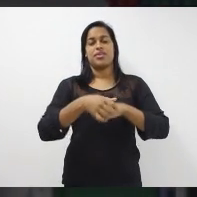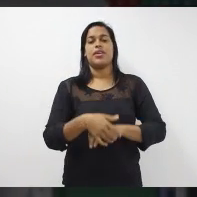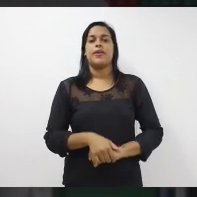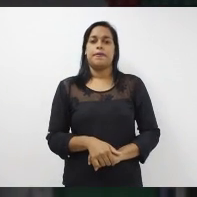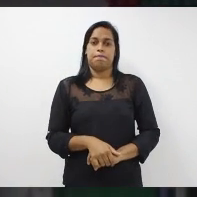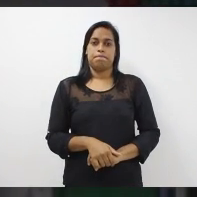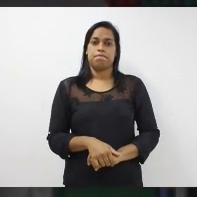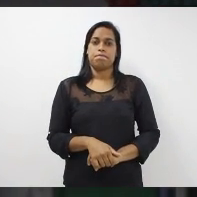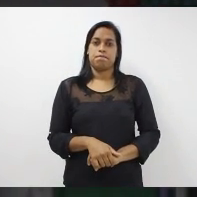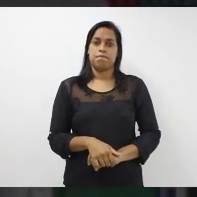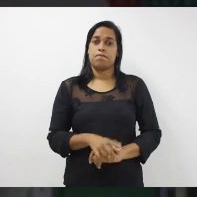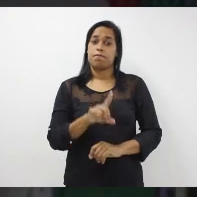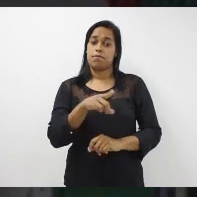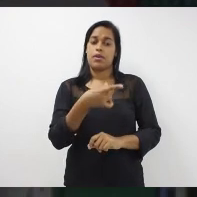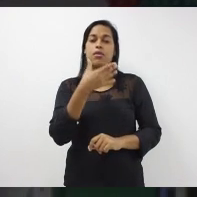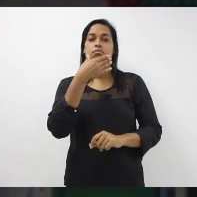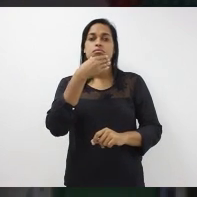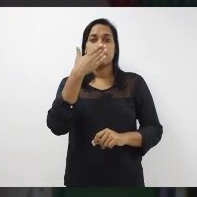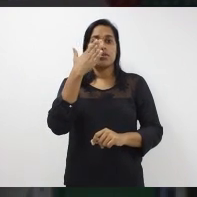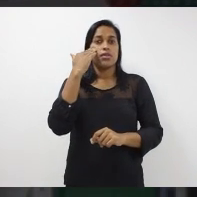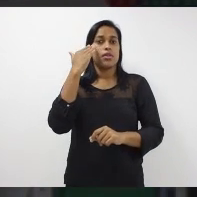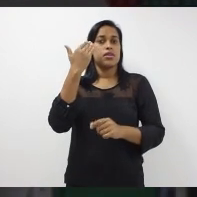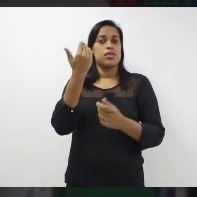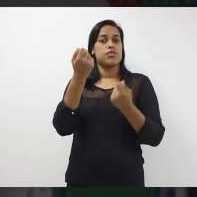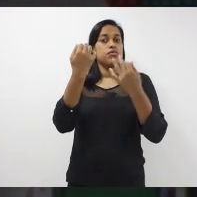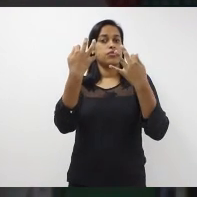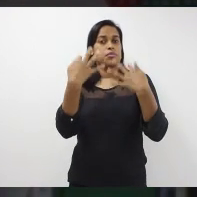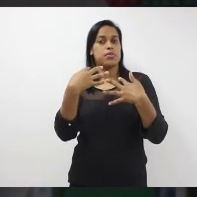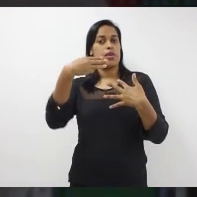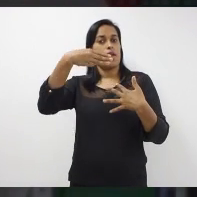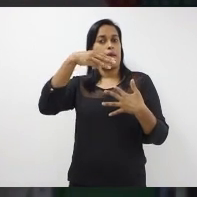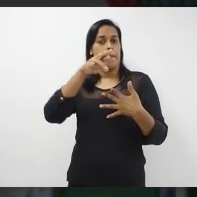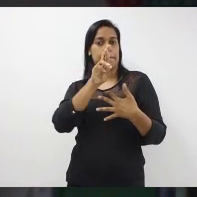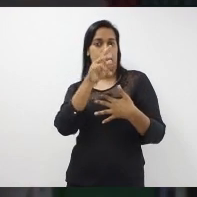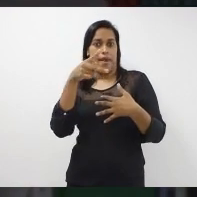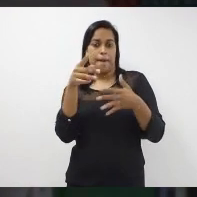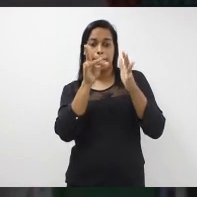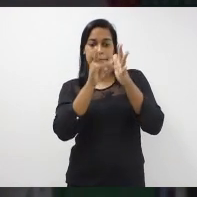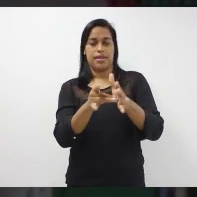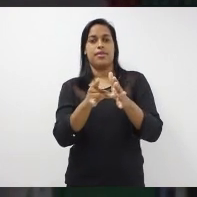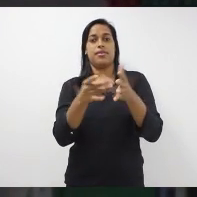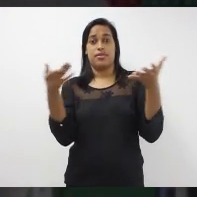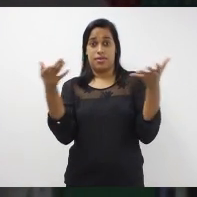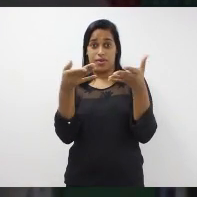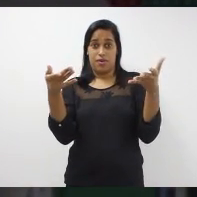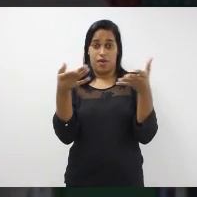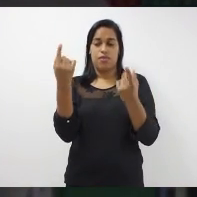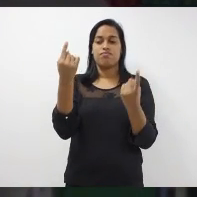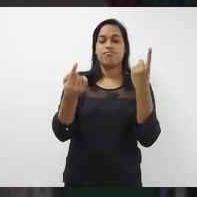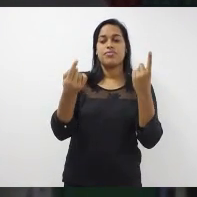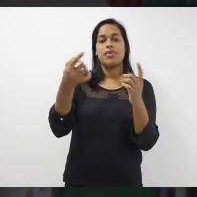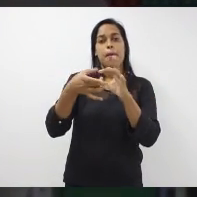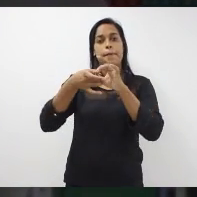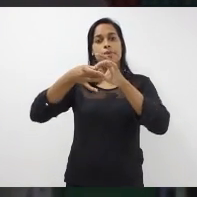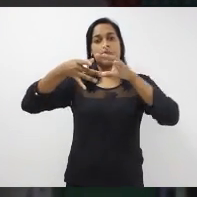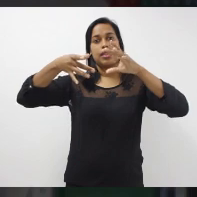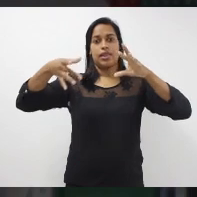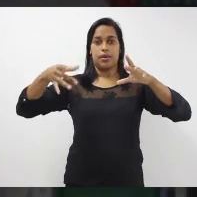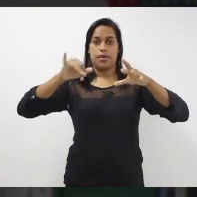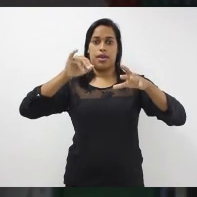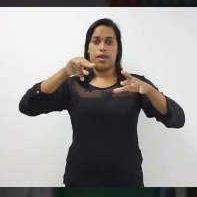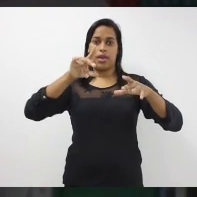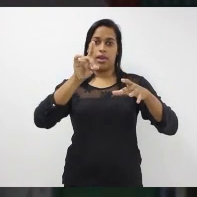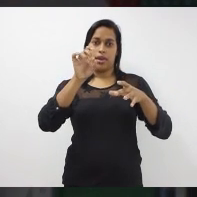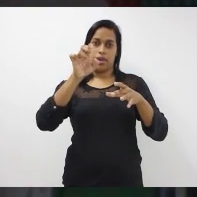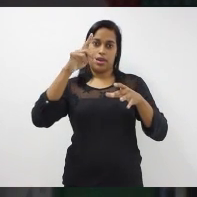Os autores ainda falam que a aplicação do MRP, voltada a itens de demanda dependente, vai consistir em determinar quando e em